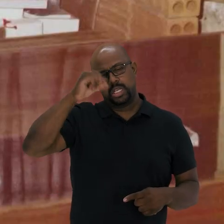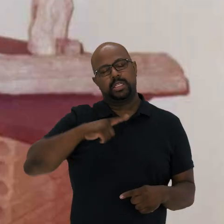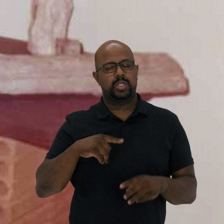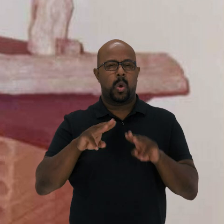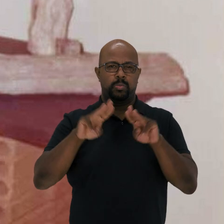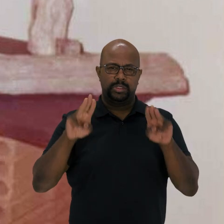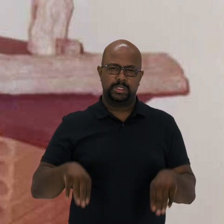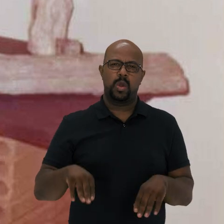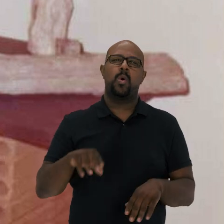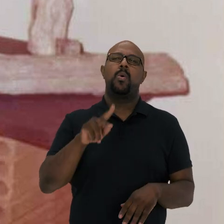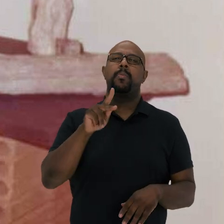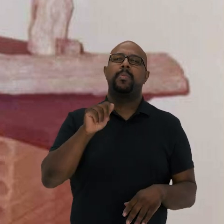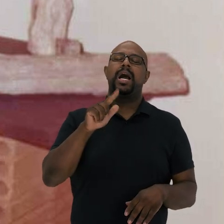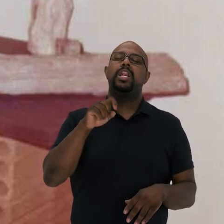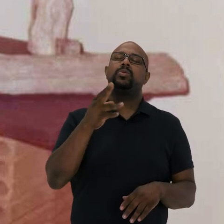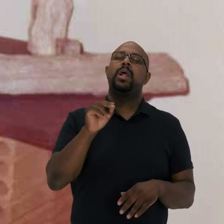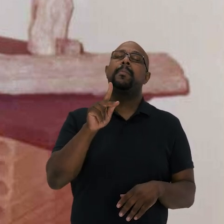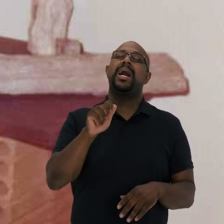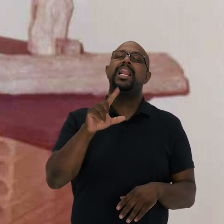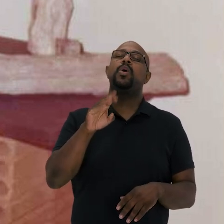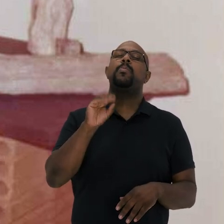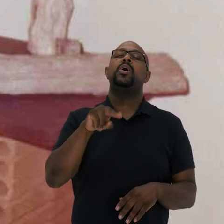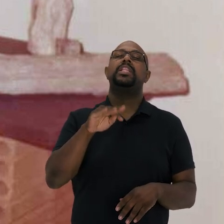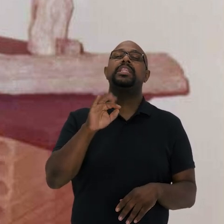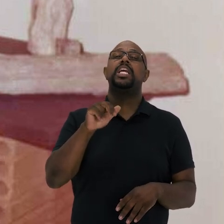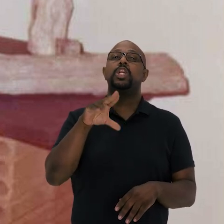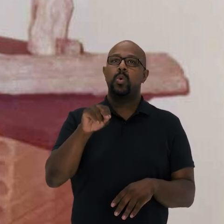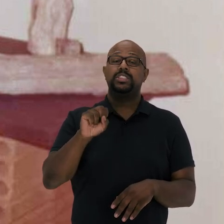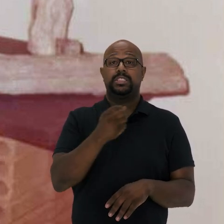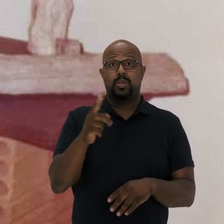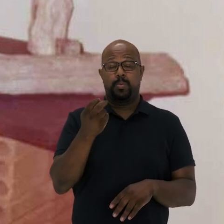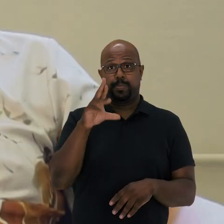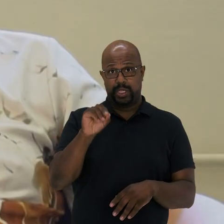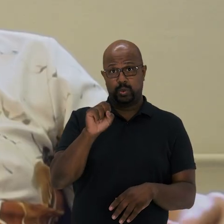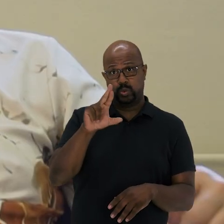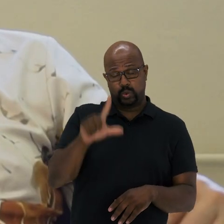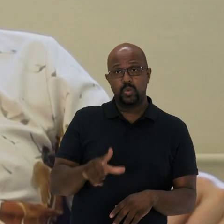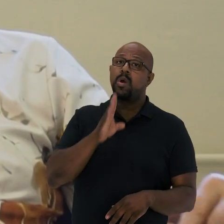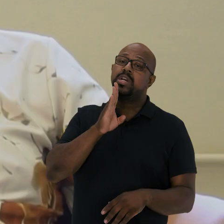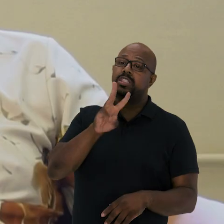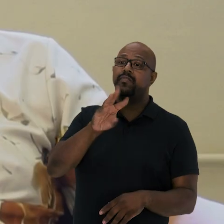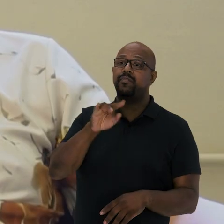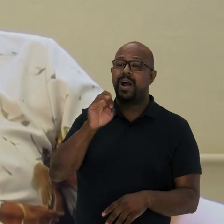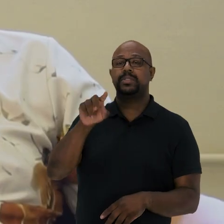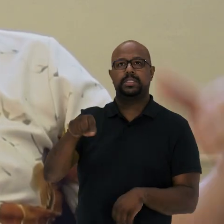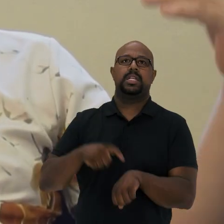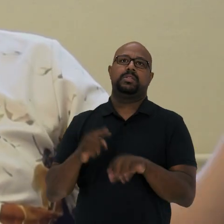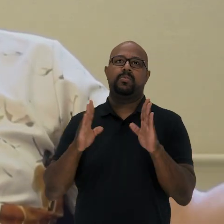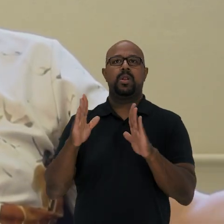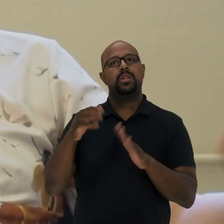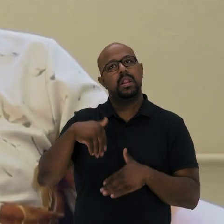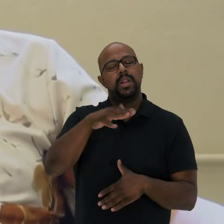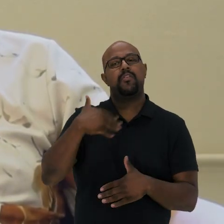tinha como museu paleontológico, museu paleobotânico, na verdade, de São Pedro do Sul. E aí eu conheci o Walter nesse momento, quando um